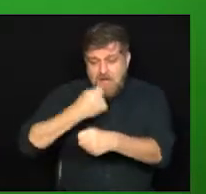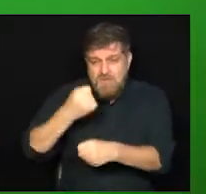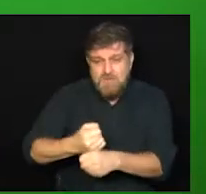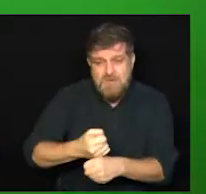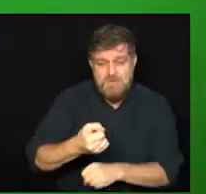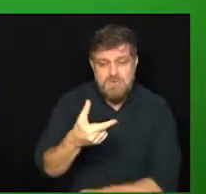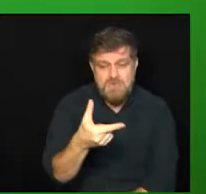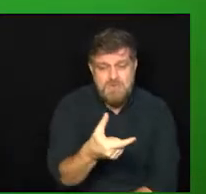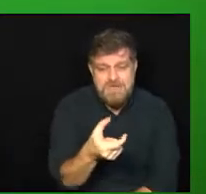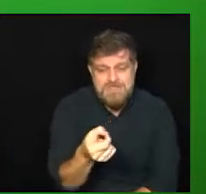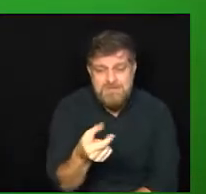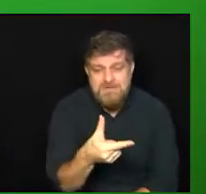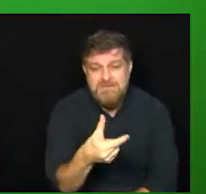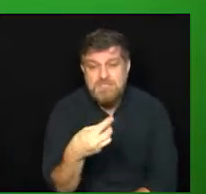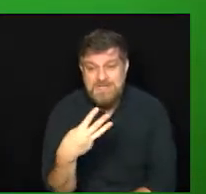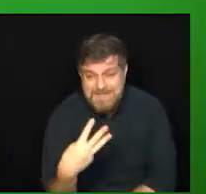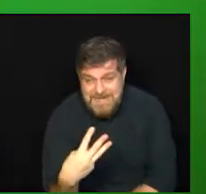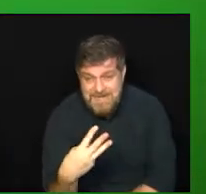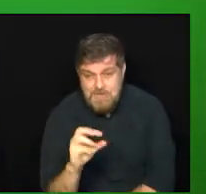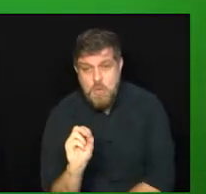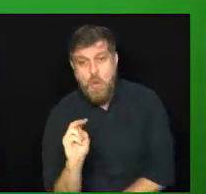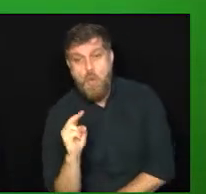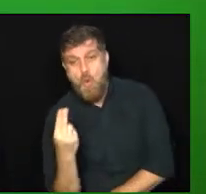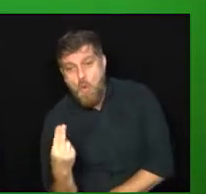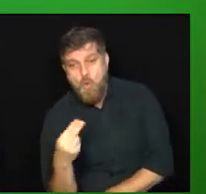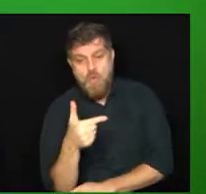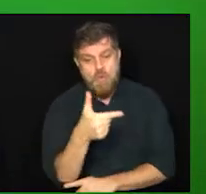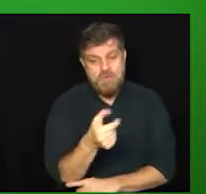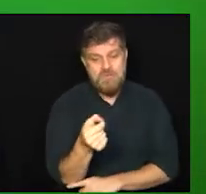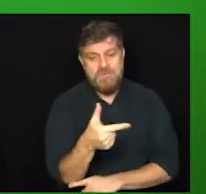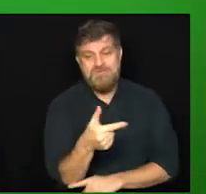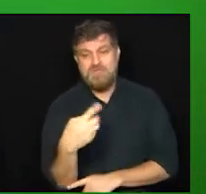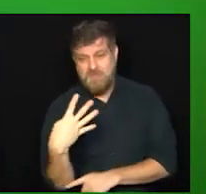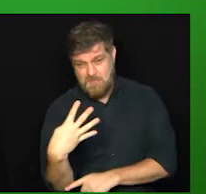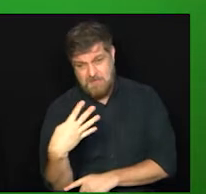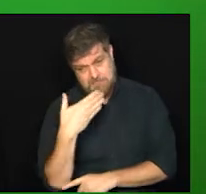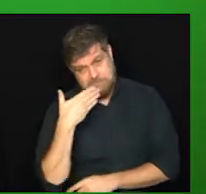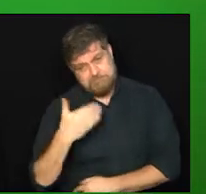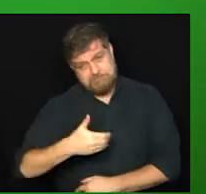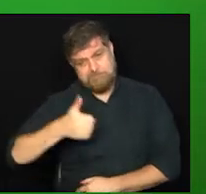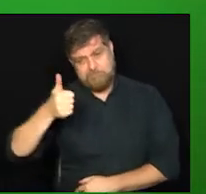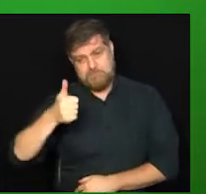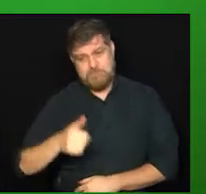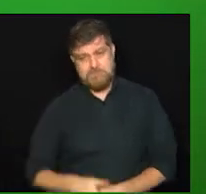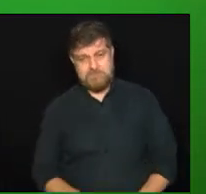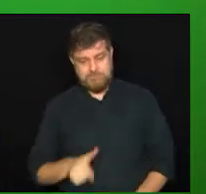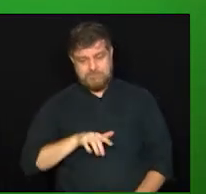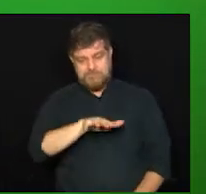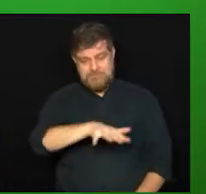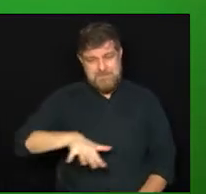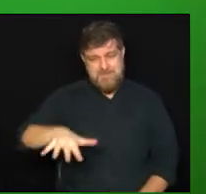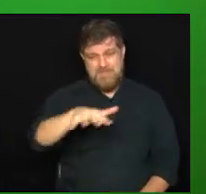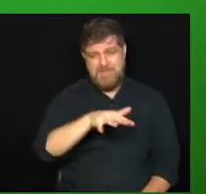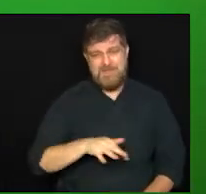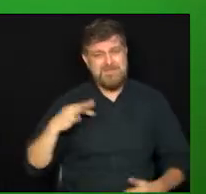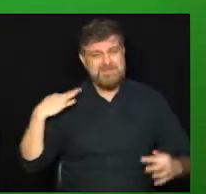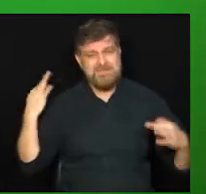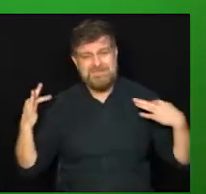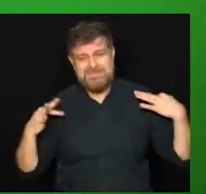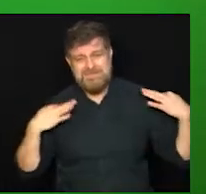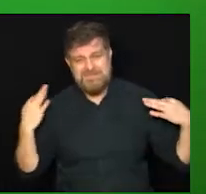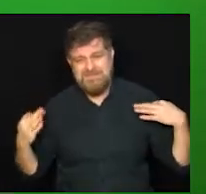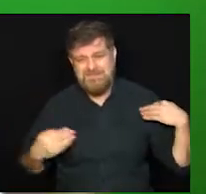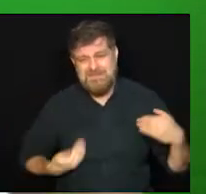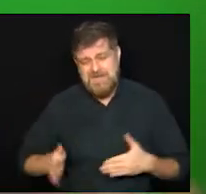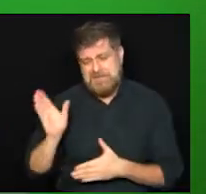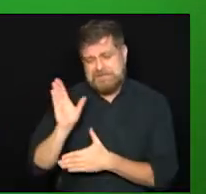2024. Dada essa perspectiva, o setor de turismo pode vir a enfrentar uma crise